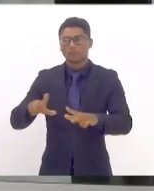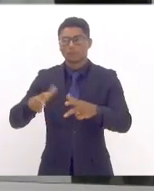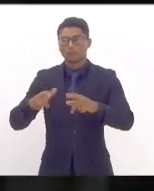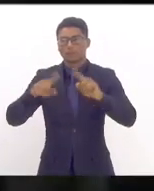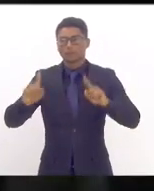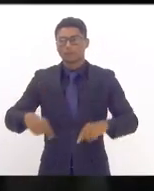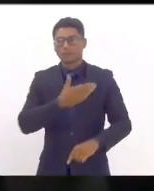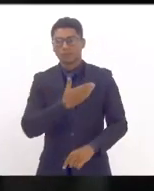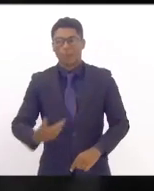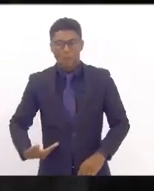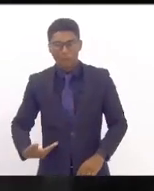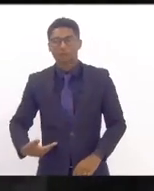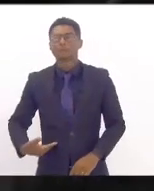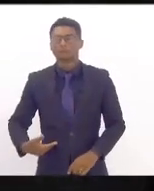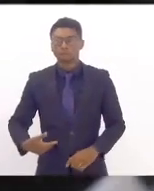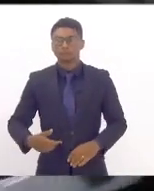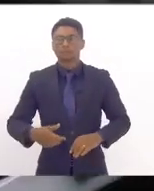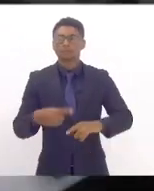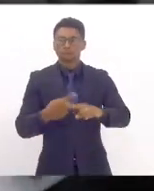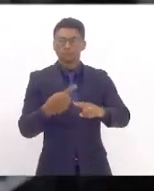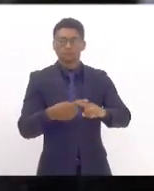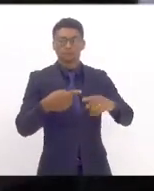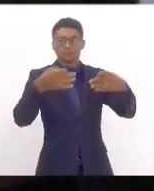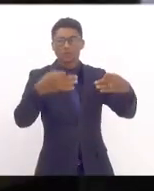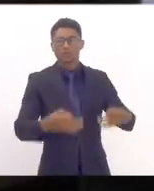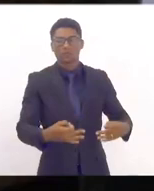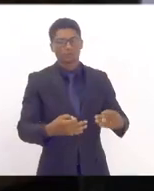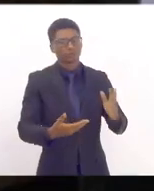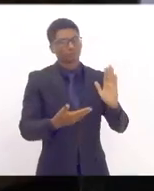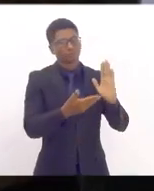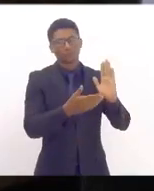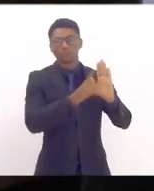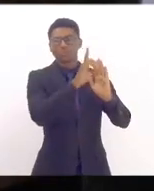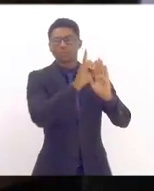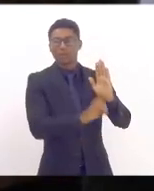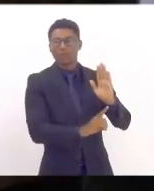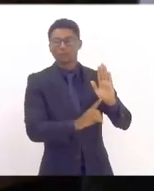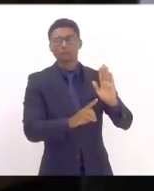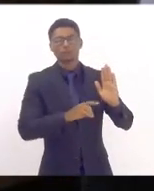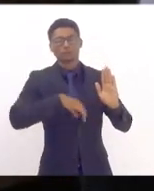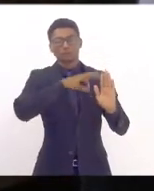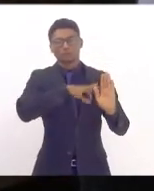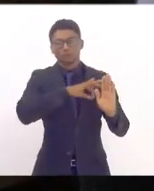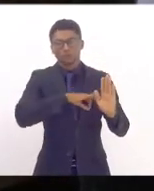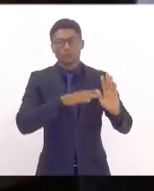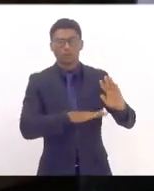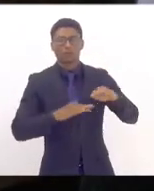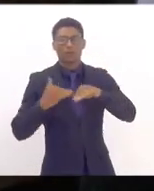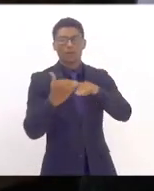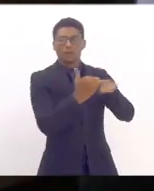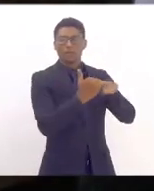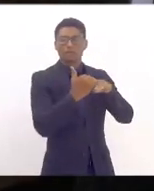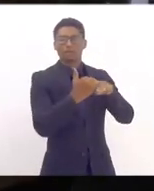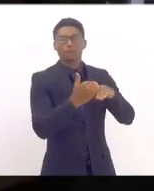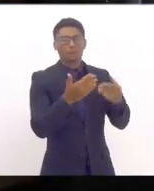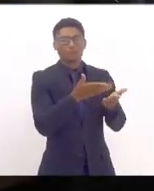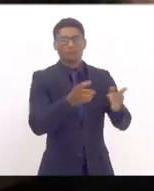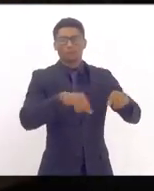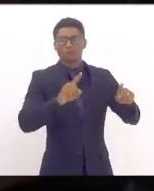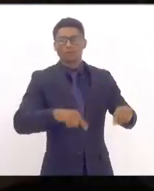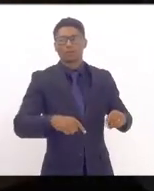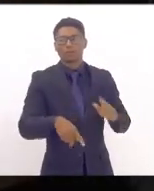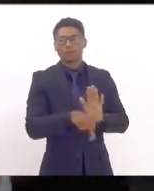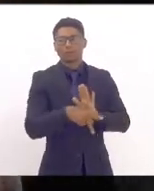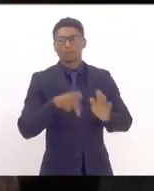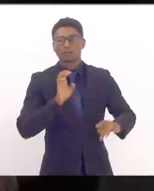servidores públicos por uma questão de Justiça reconhecer o direito as equiparações e todos os direitos concernentes aos servidores públicos do